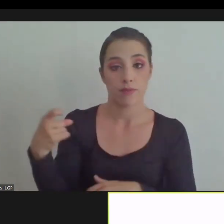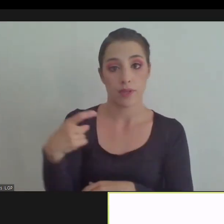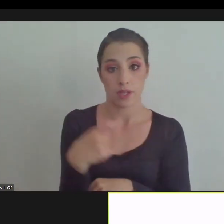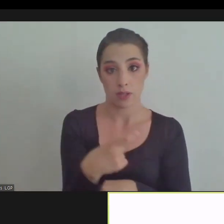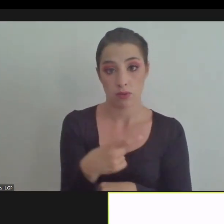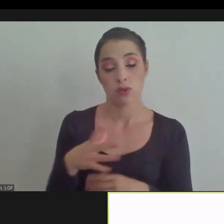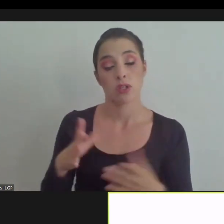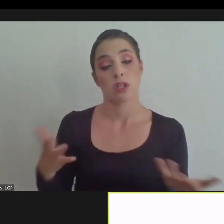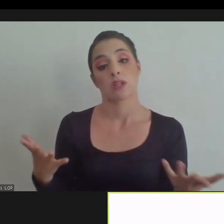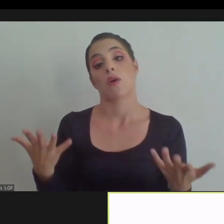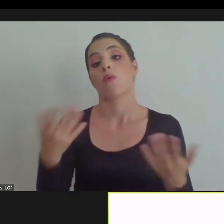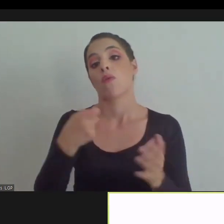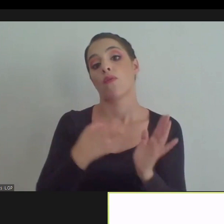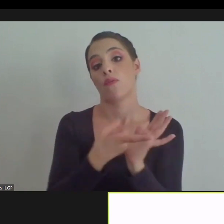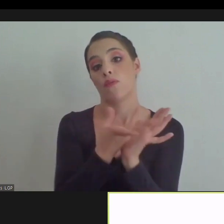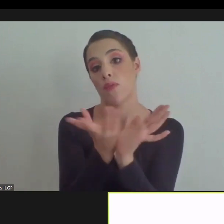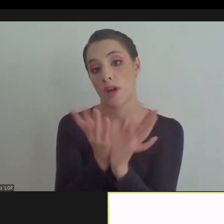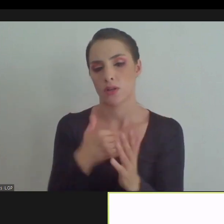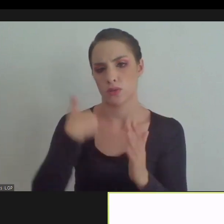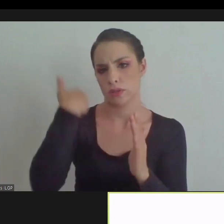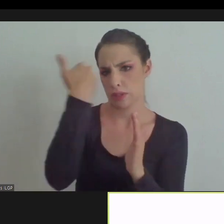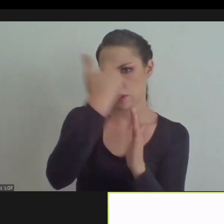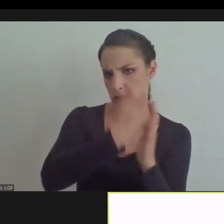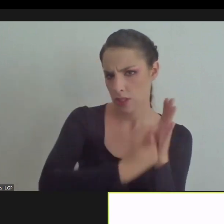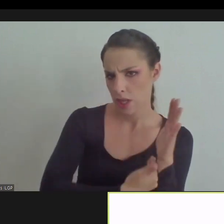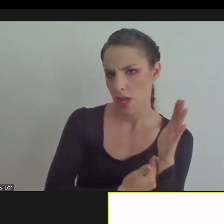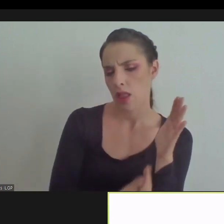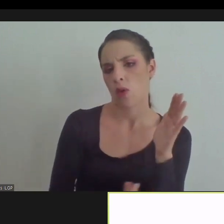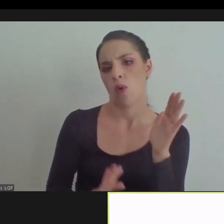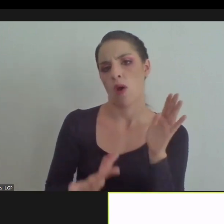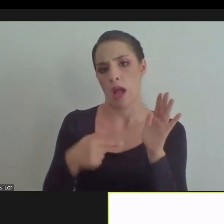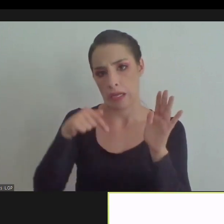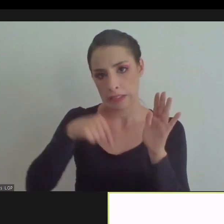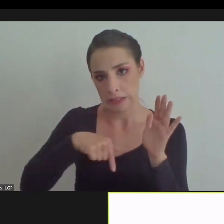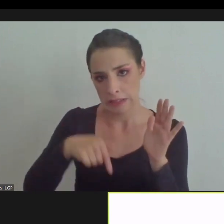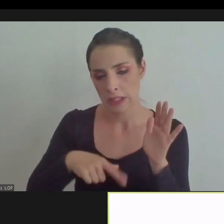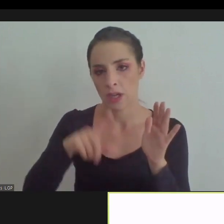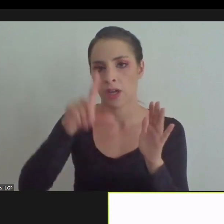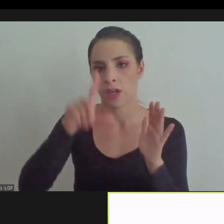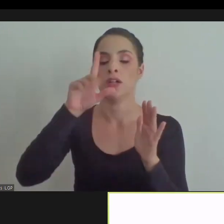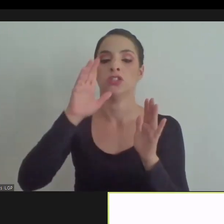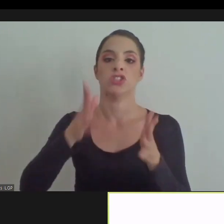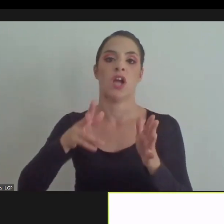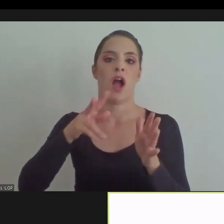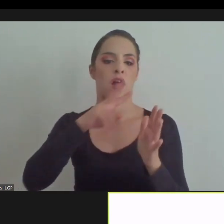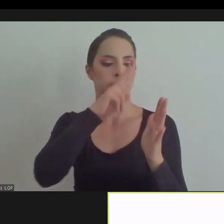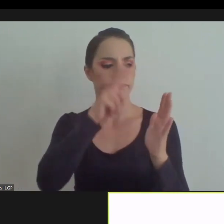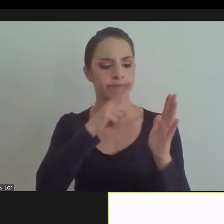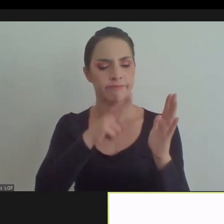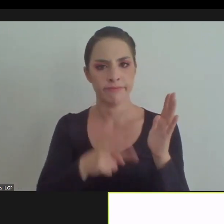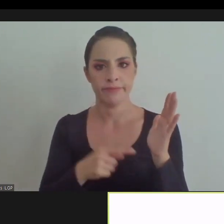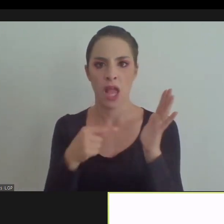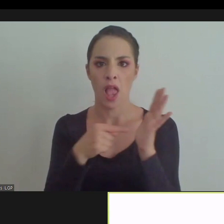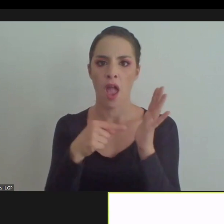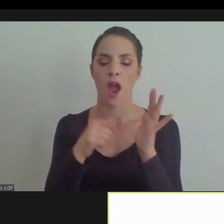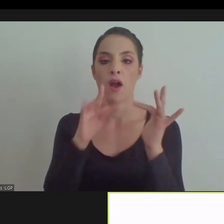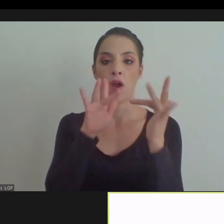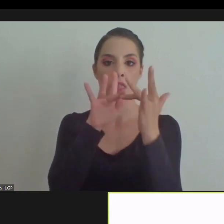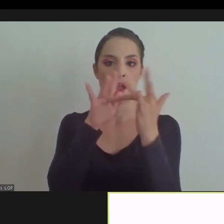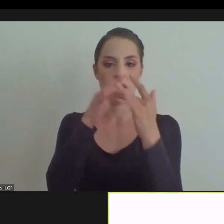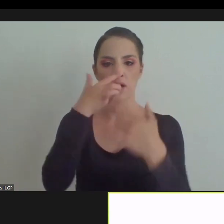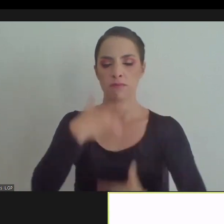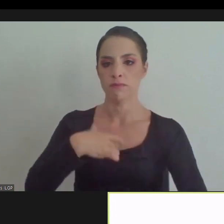em vários decretos estaduais já se previa a redução do contacto físico entre